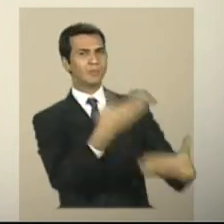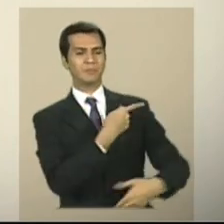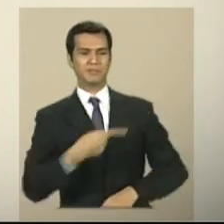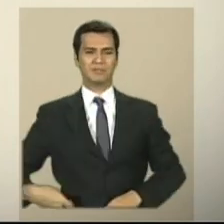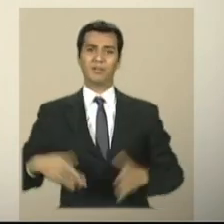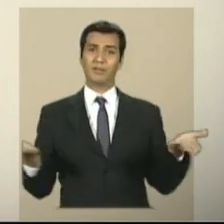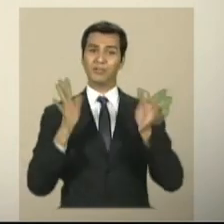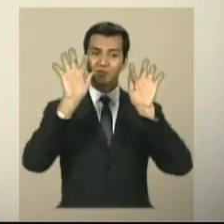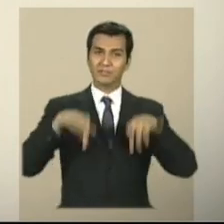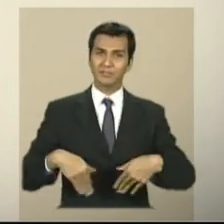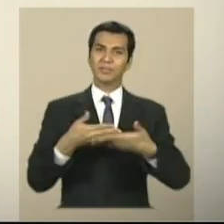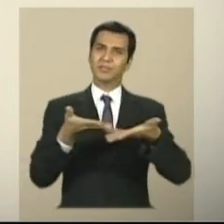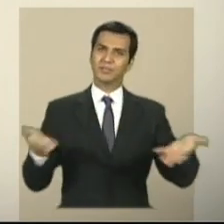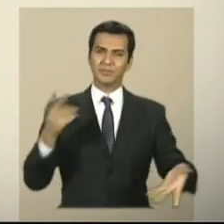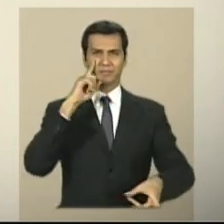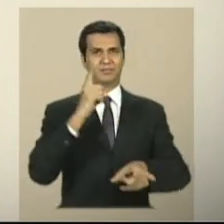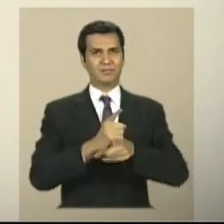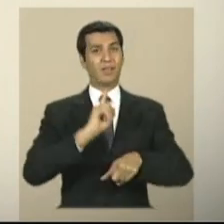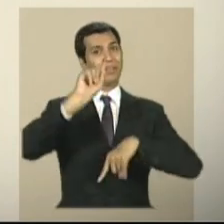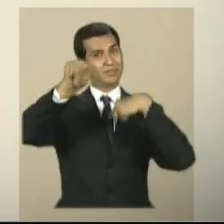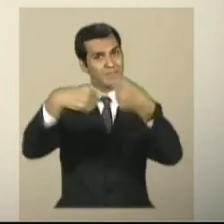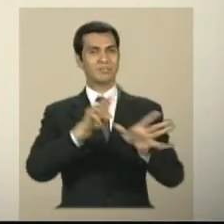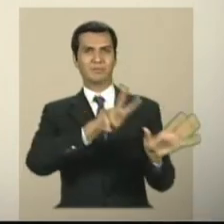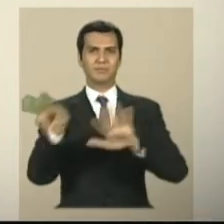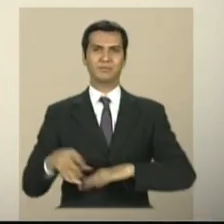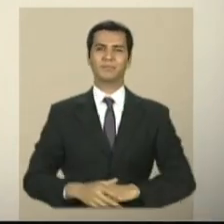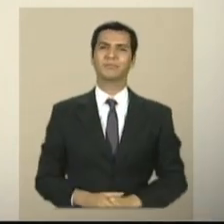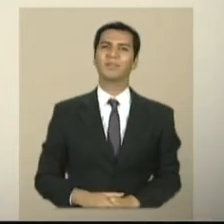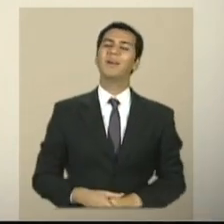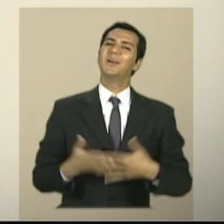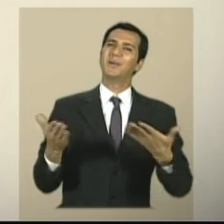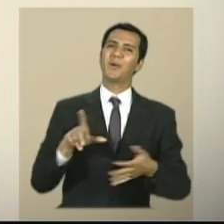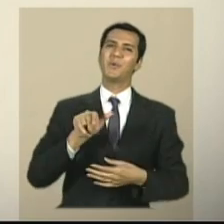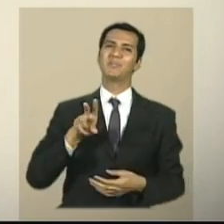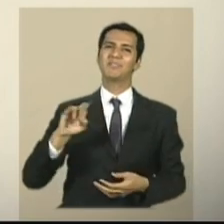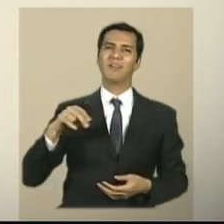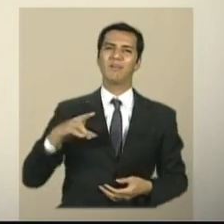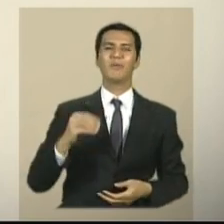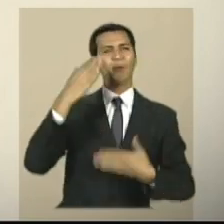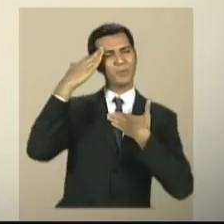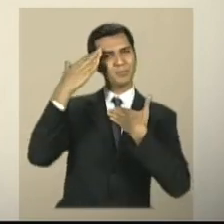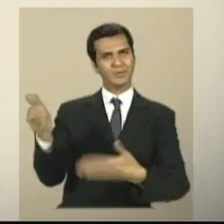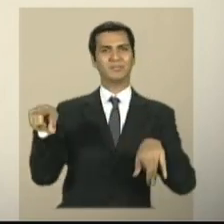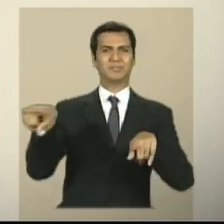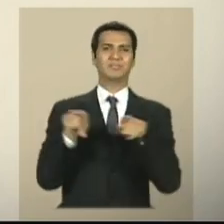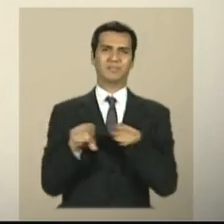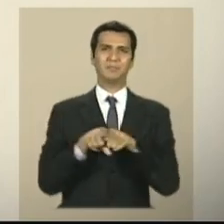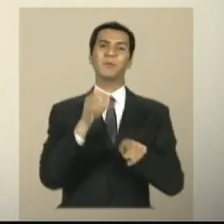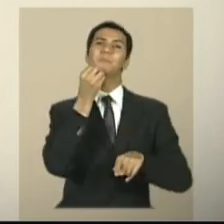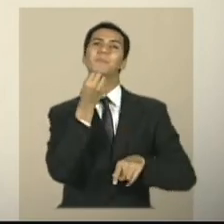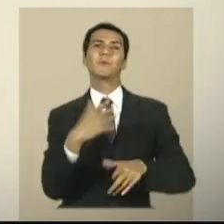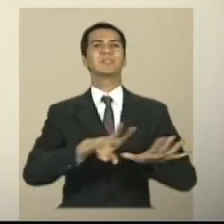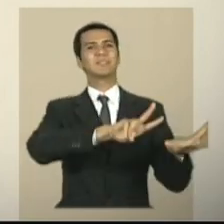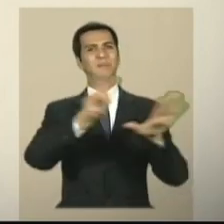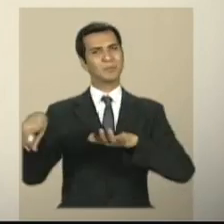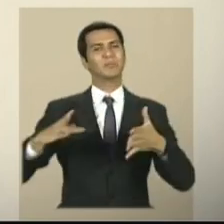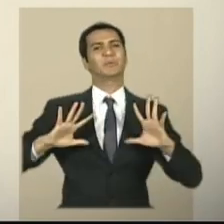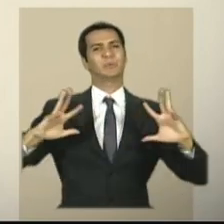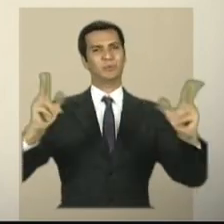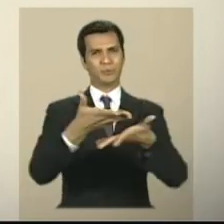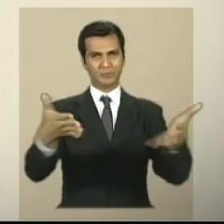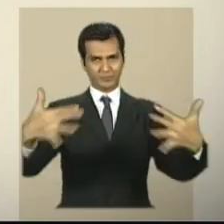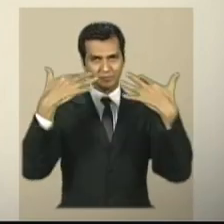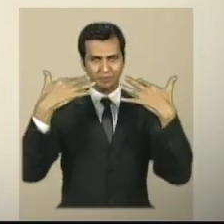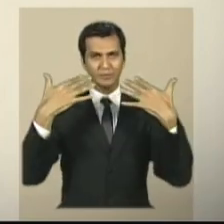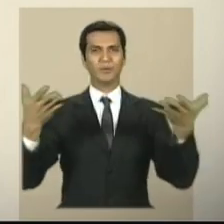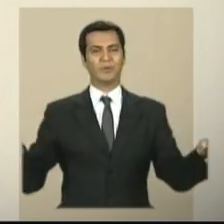presidenta chegamos ao final do nosso encontro de hoje até semana que vem olha Luciano Muito obrigado a você e uma boa semana a